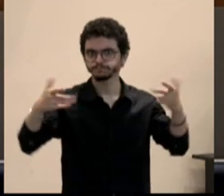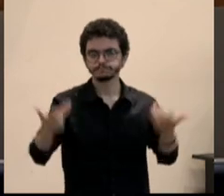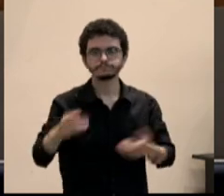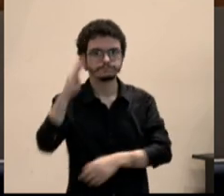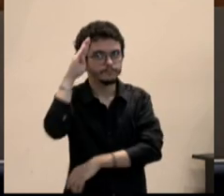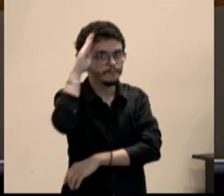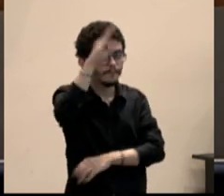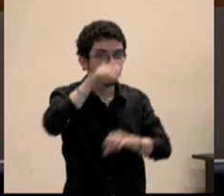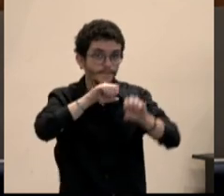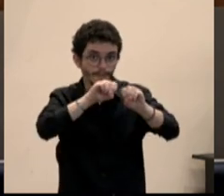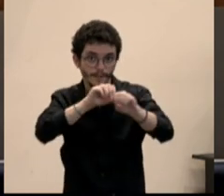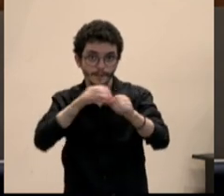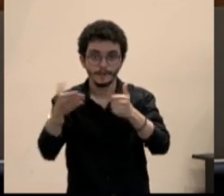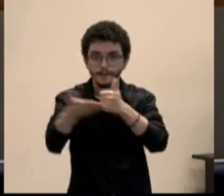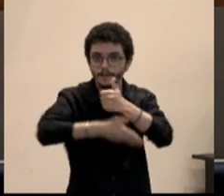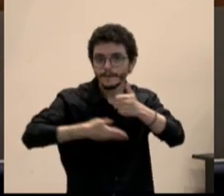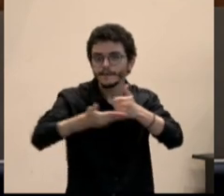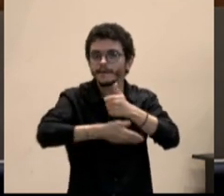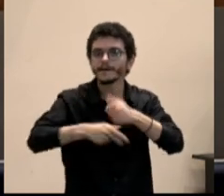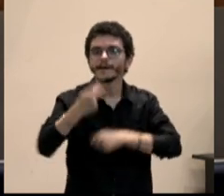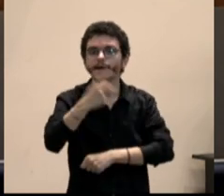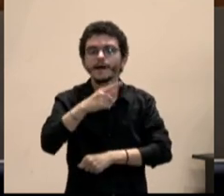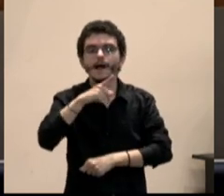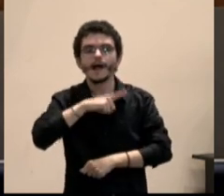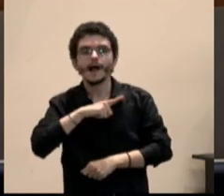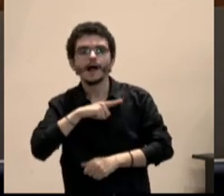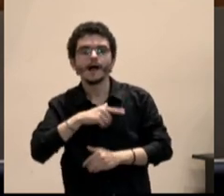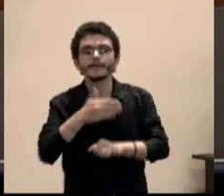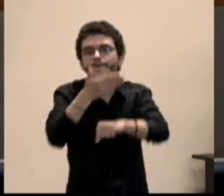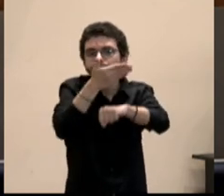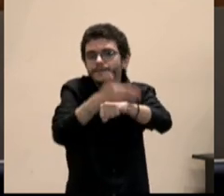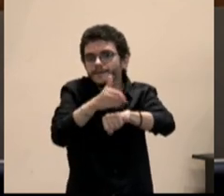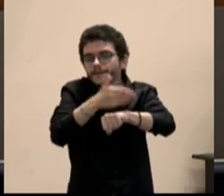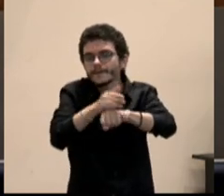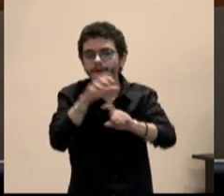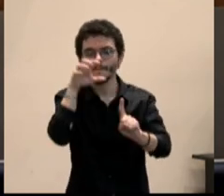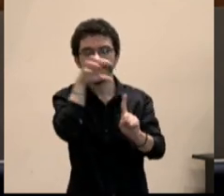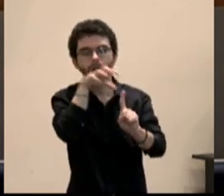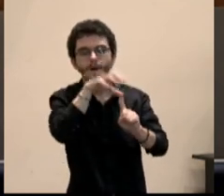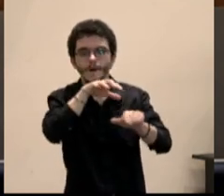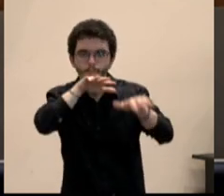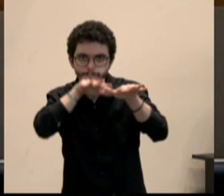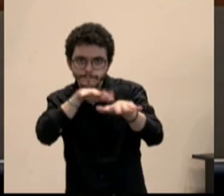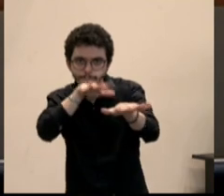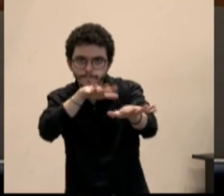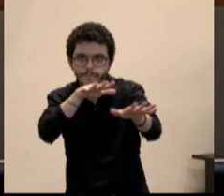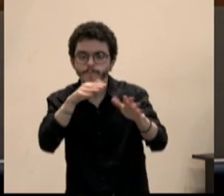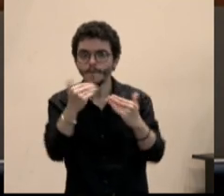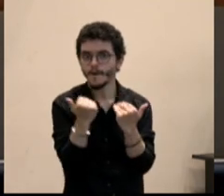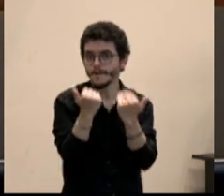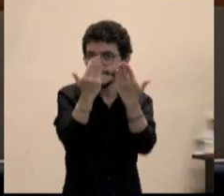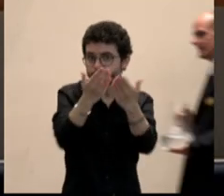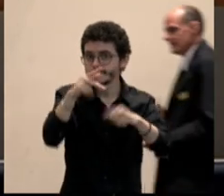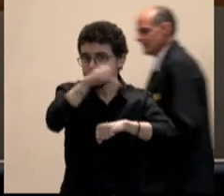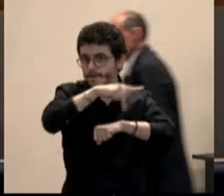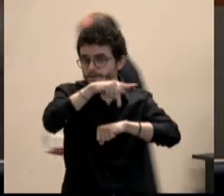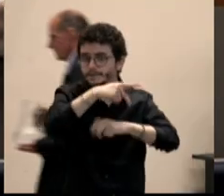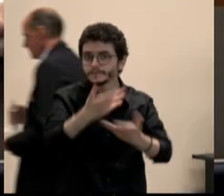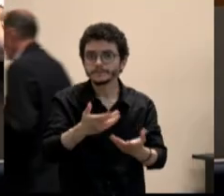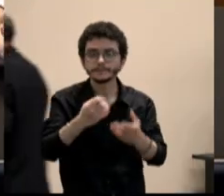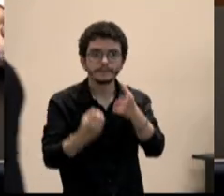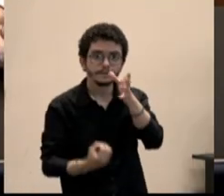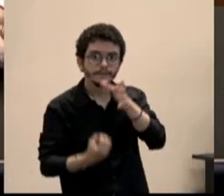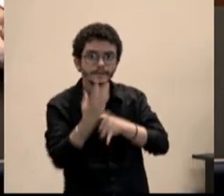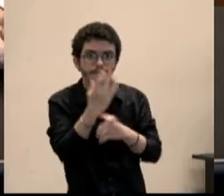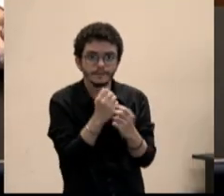na educação básica, tem sido uma tendência inspirada em movimentos internacionais que criam